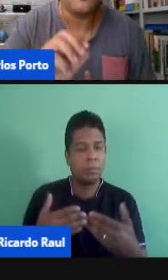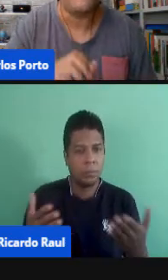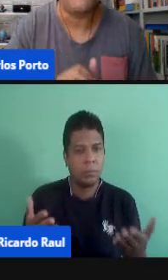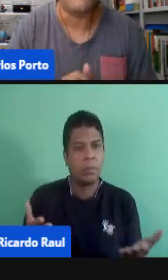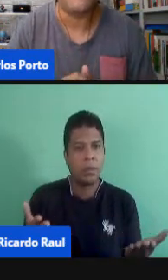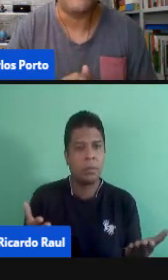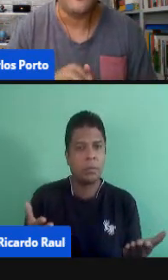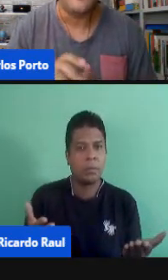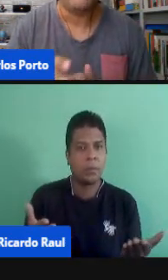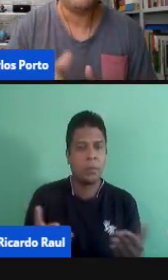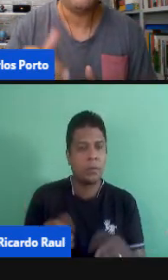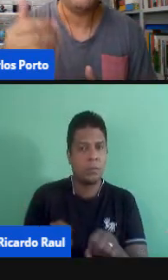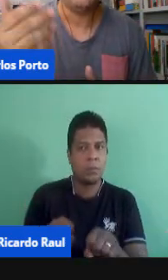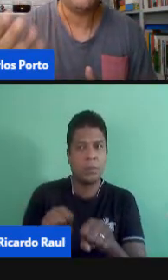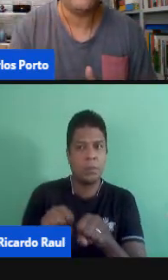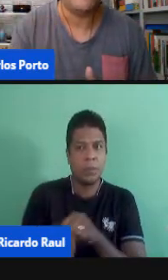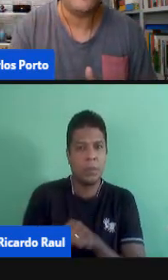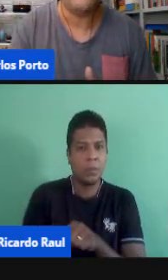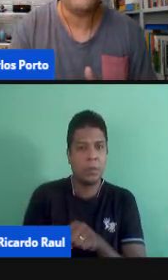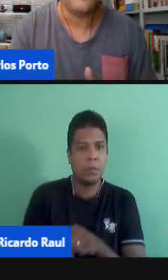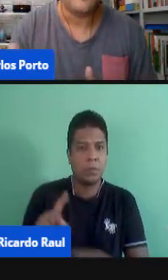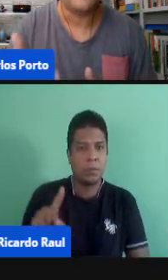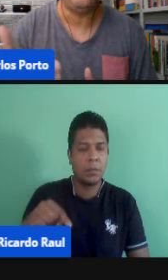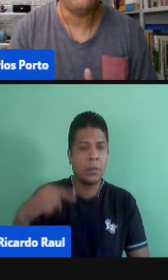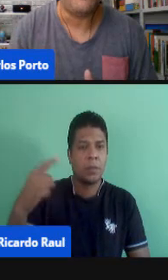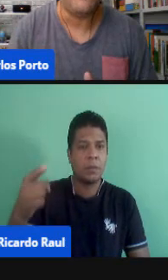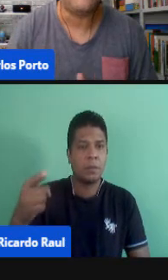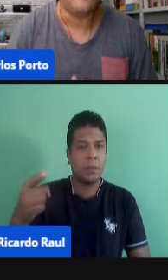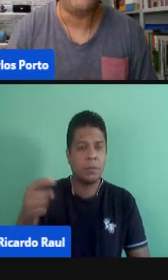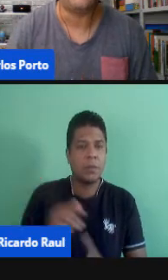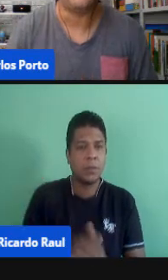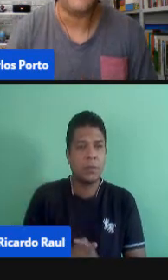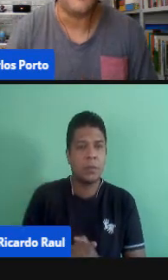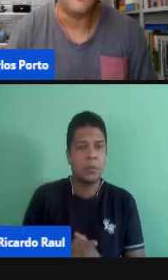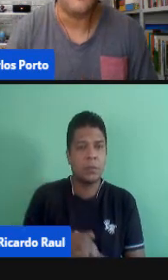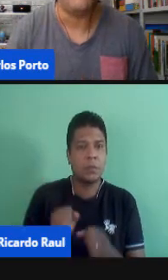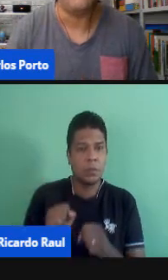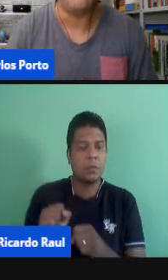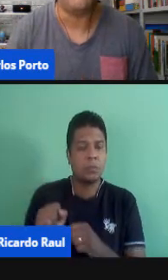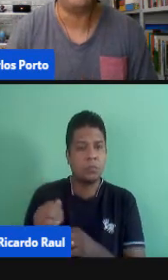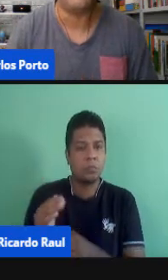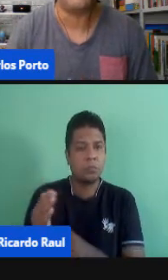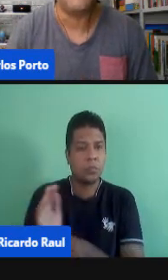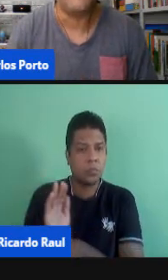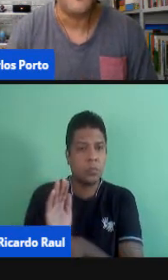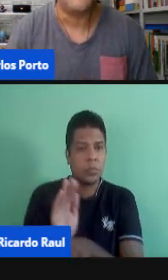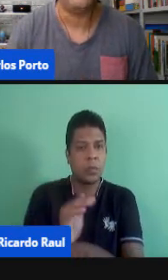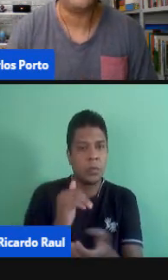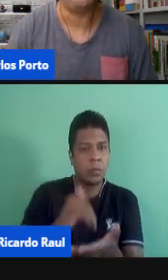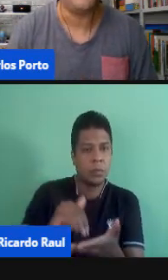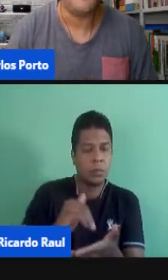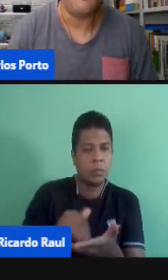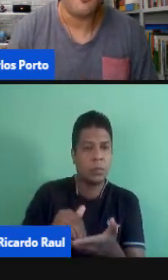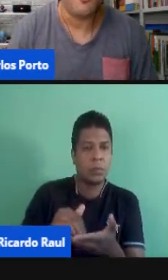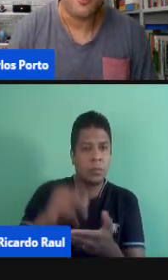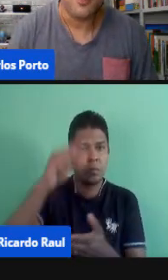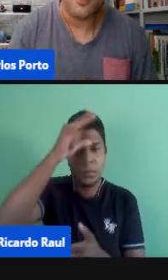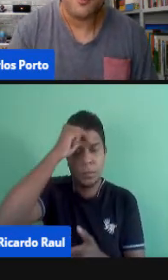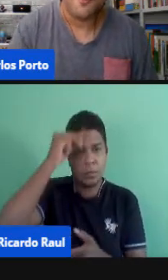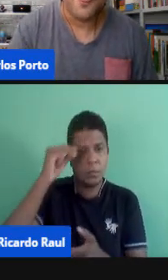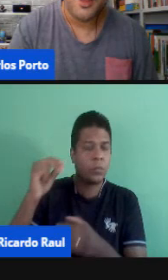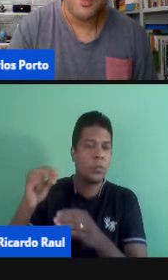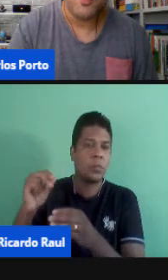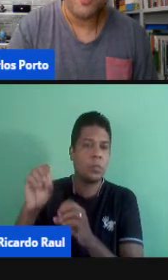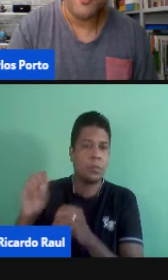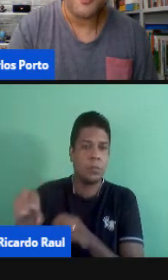somente por essa formação, mas depois nos colocamos à disposição pela Secretaria Municipal de Educação de Campo Grande, Mato Grosso do